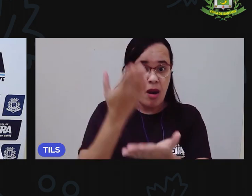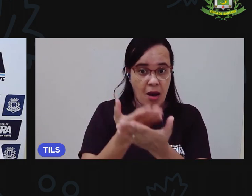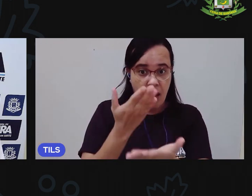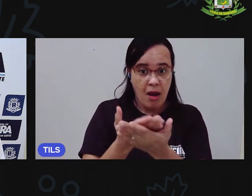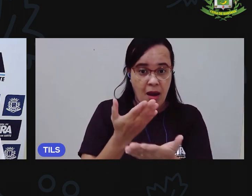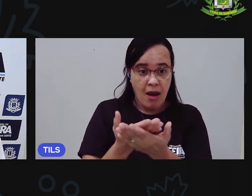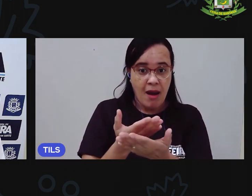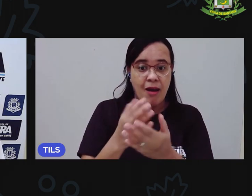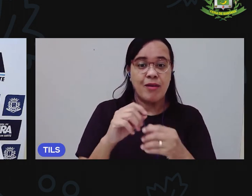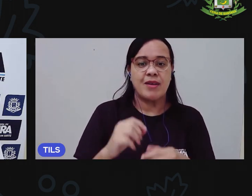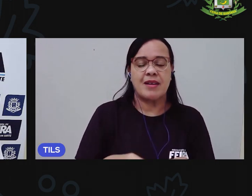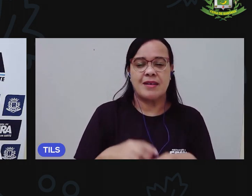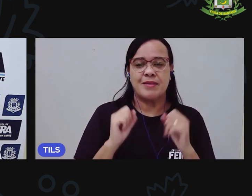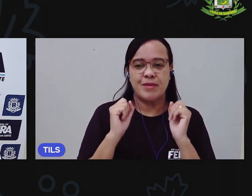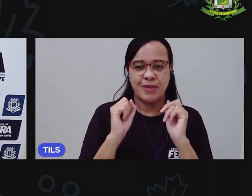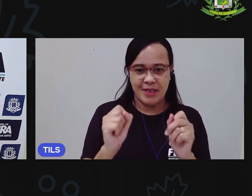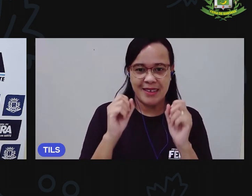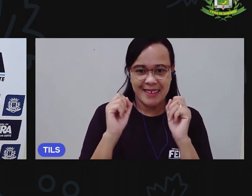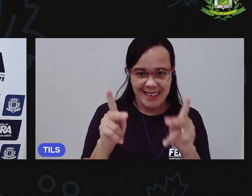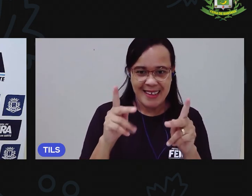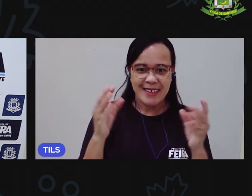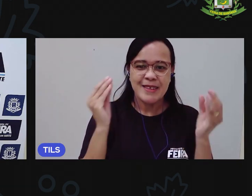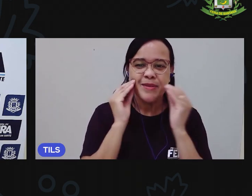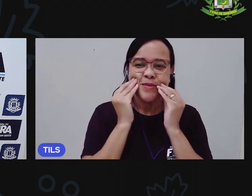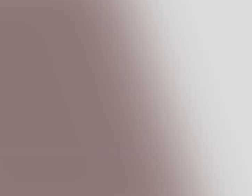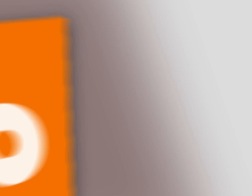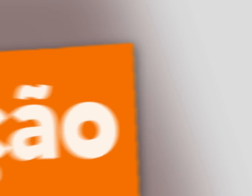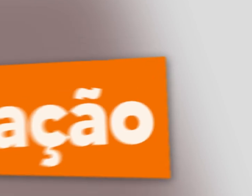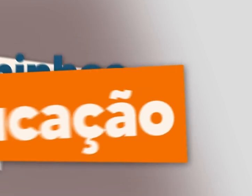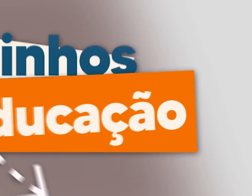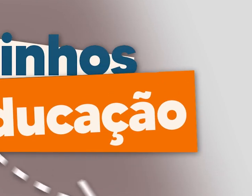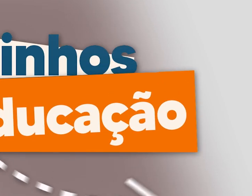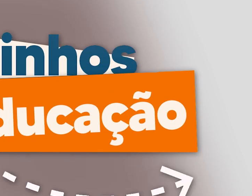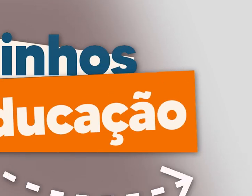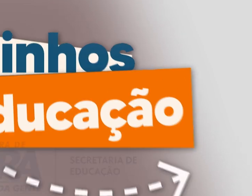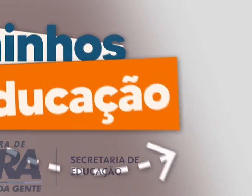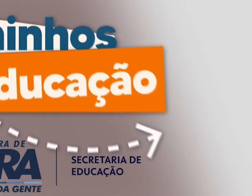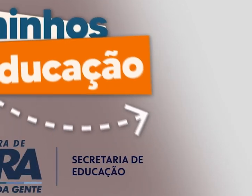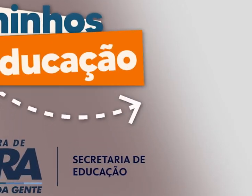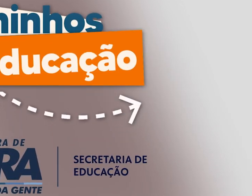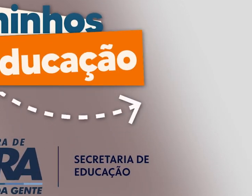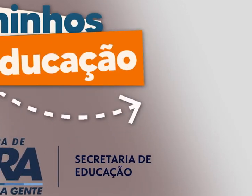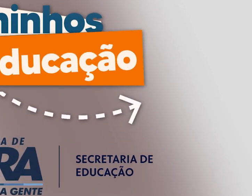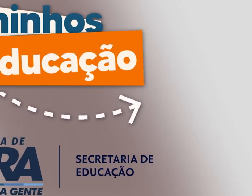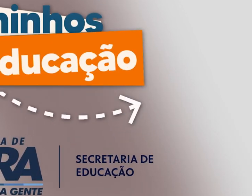Tchau! Tchau! Tchau! Tchau!